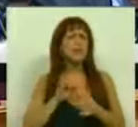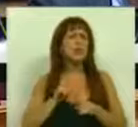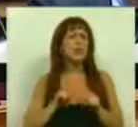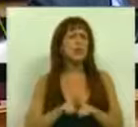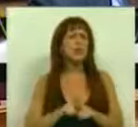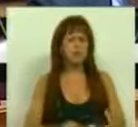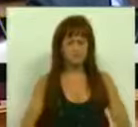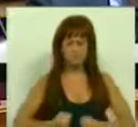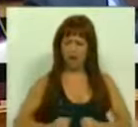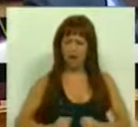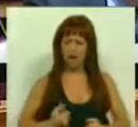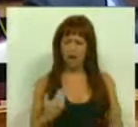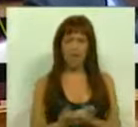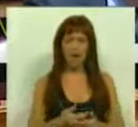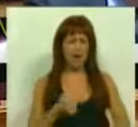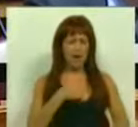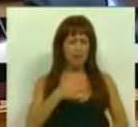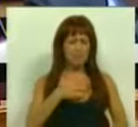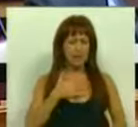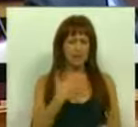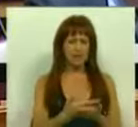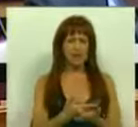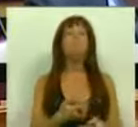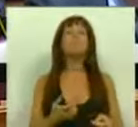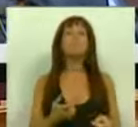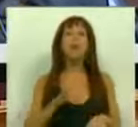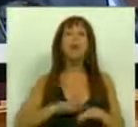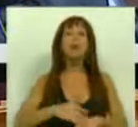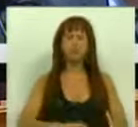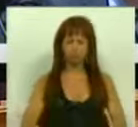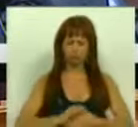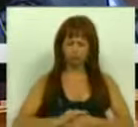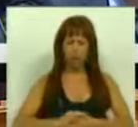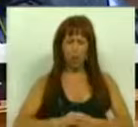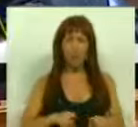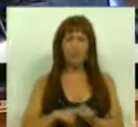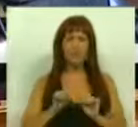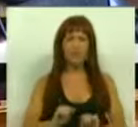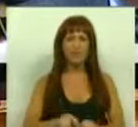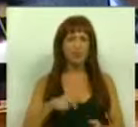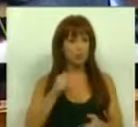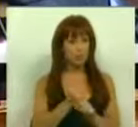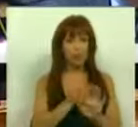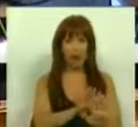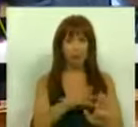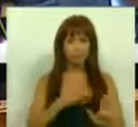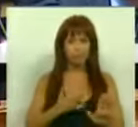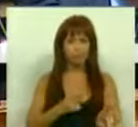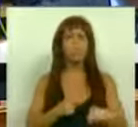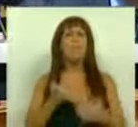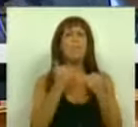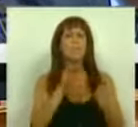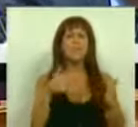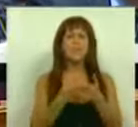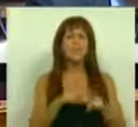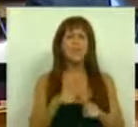ver com o robustecimento das empresas e, portanto, a consistência do seu posto de trabalho. Uma